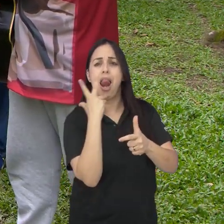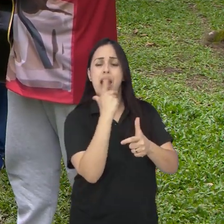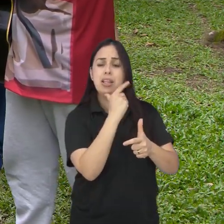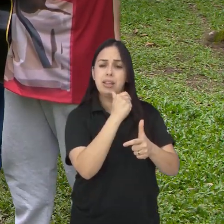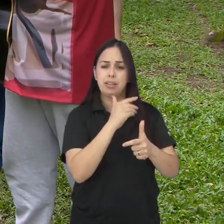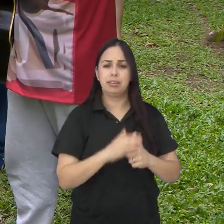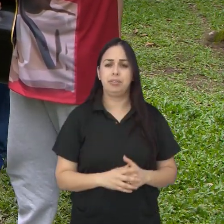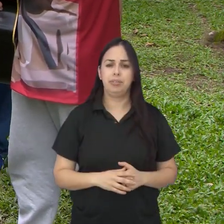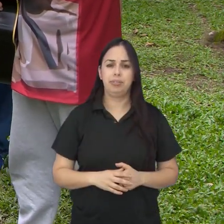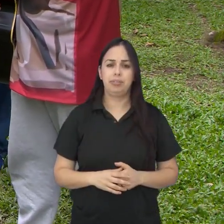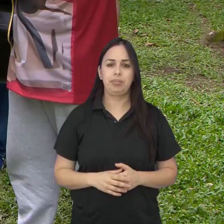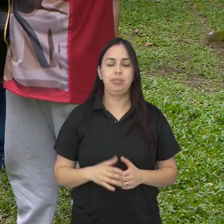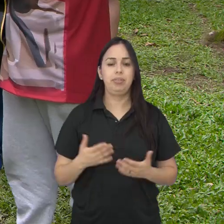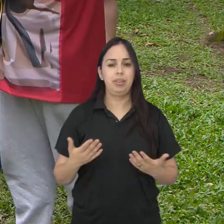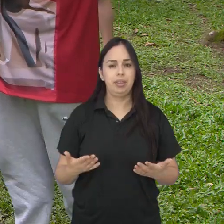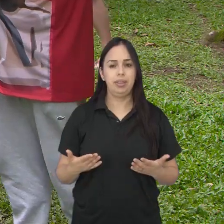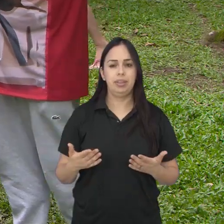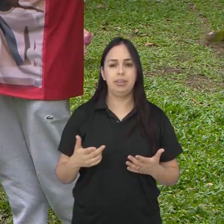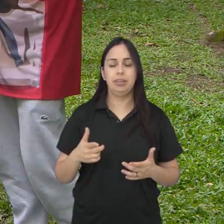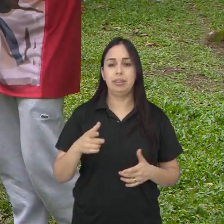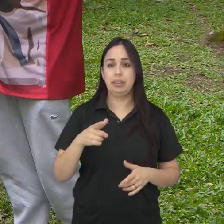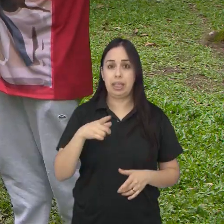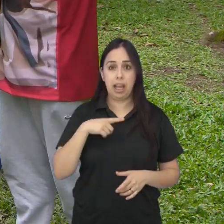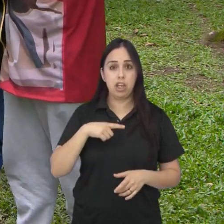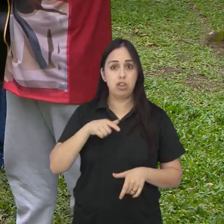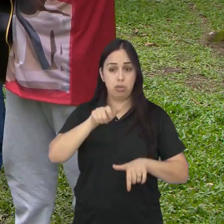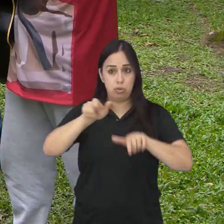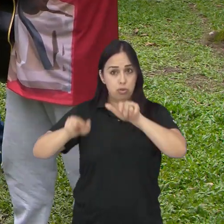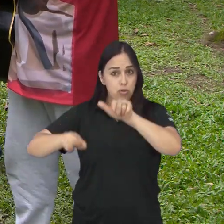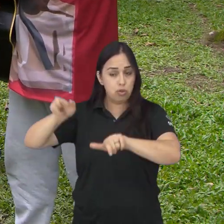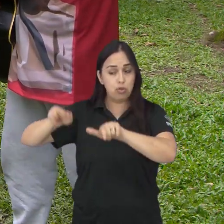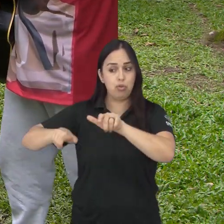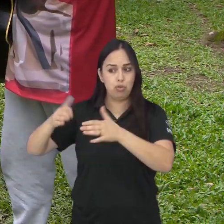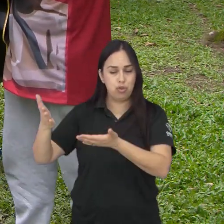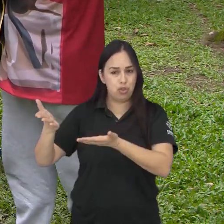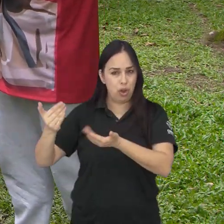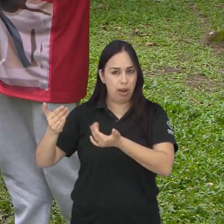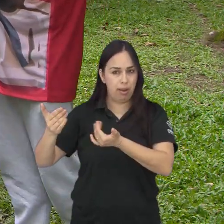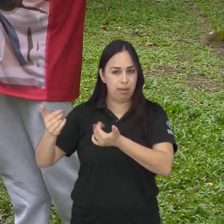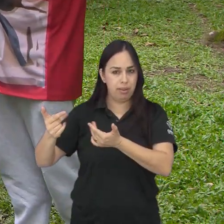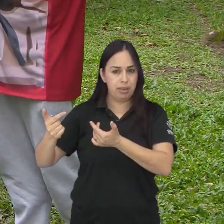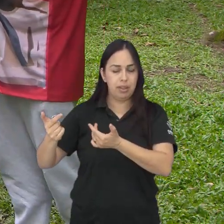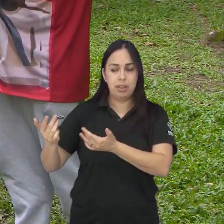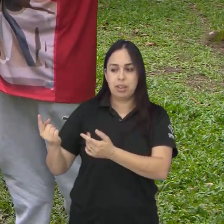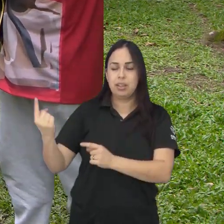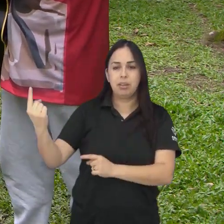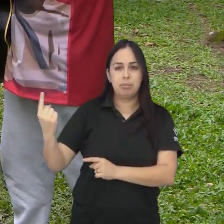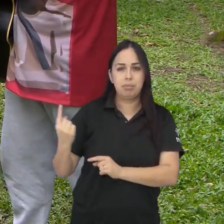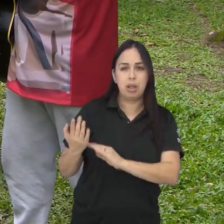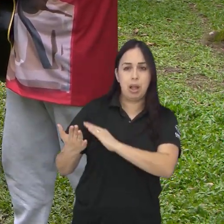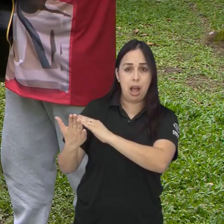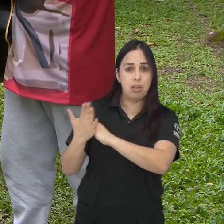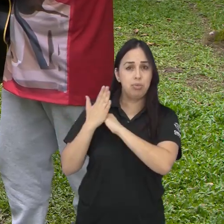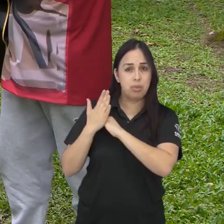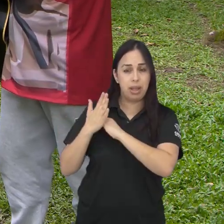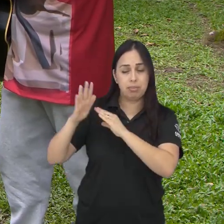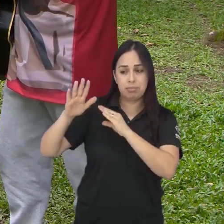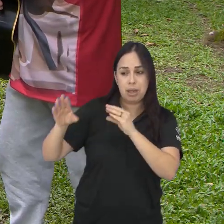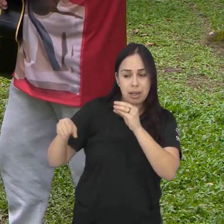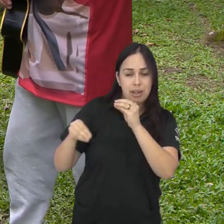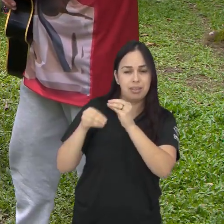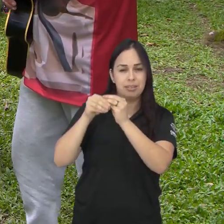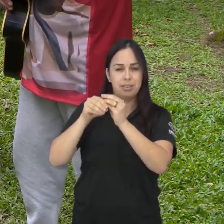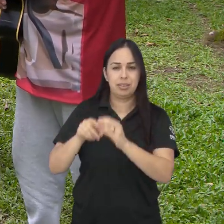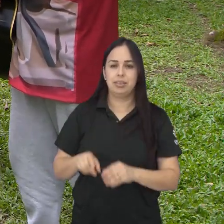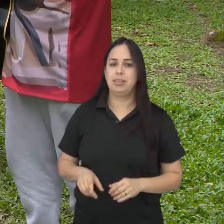a tantos lugares aí. A gente tem vários jovens aí no meio nosso aí, que estão vindo para somar com a gente, isso é